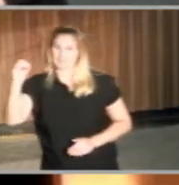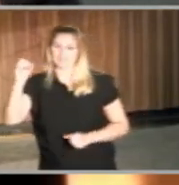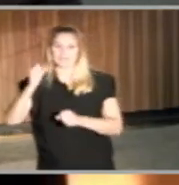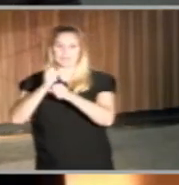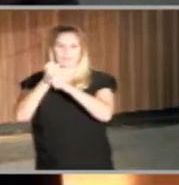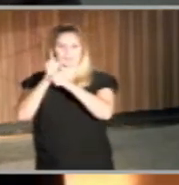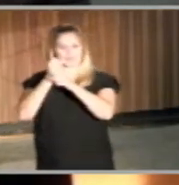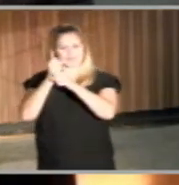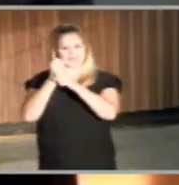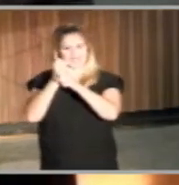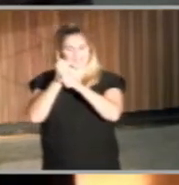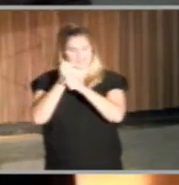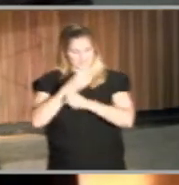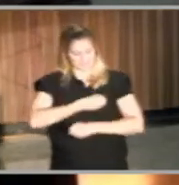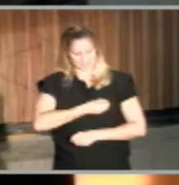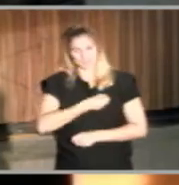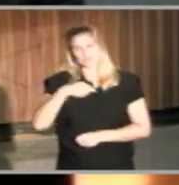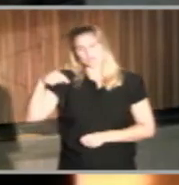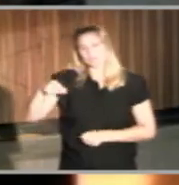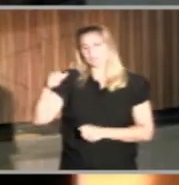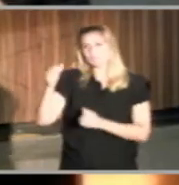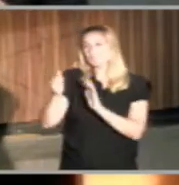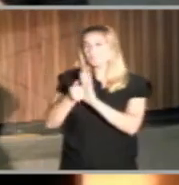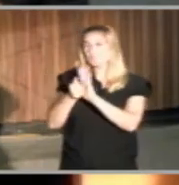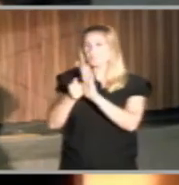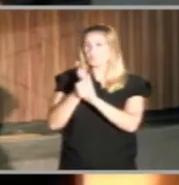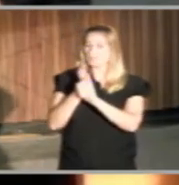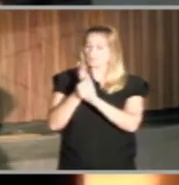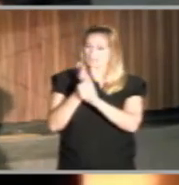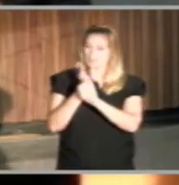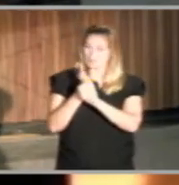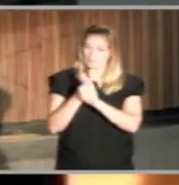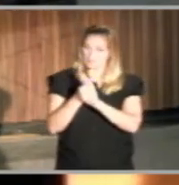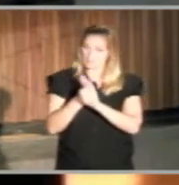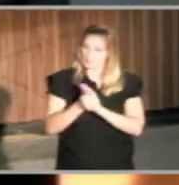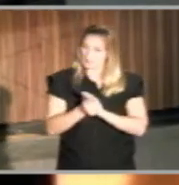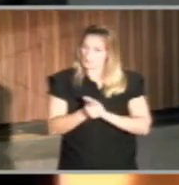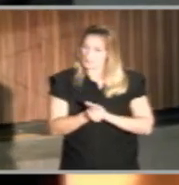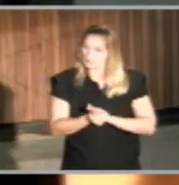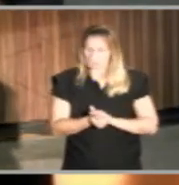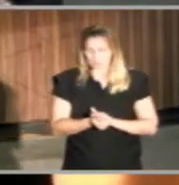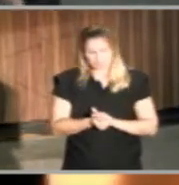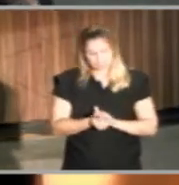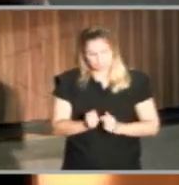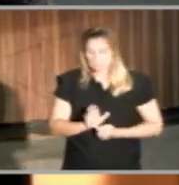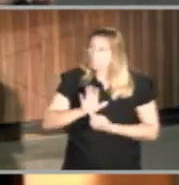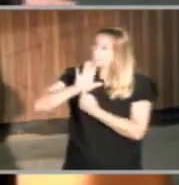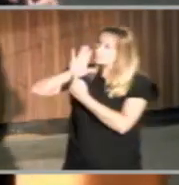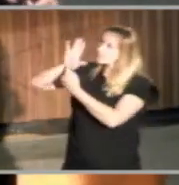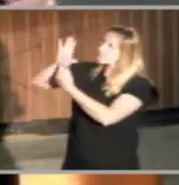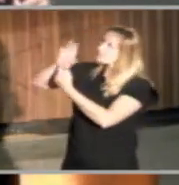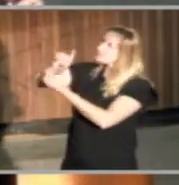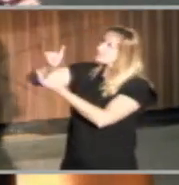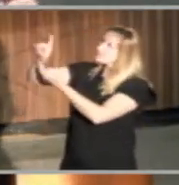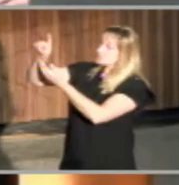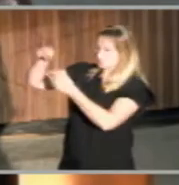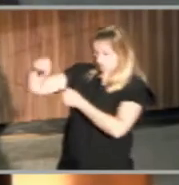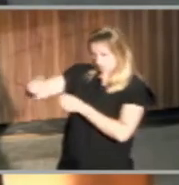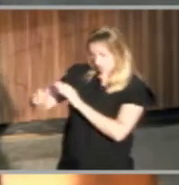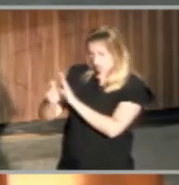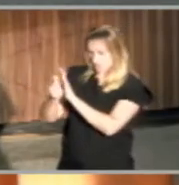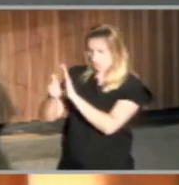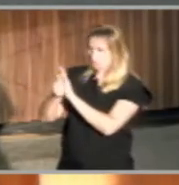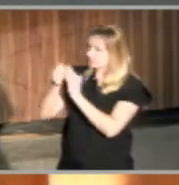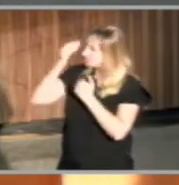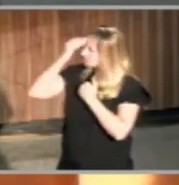E a gente vai estar celebrando isso e dedicando ao Senhor esse local que a gente já está deixando bonito, está fazendo,